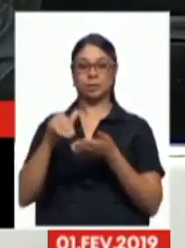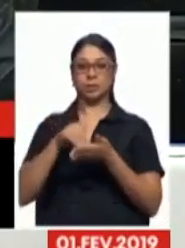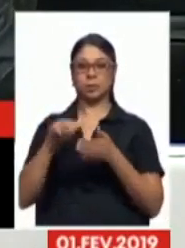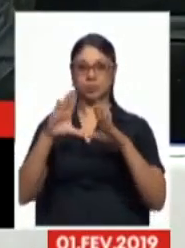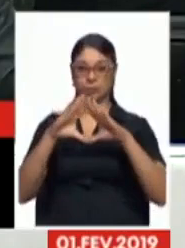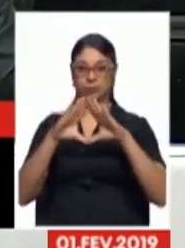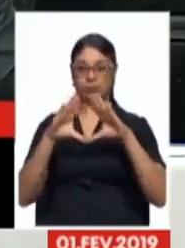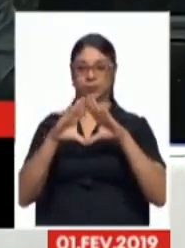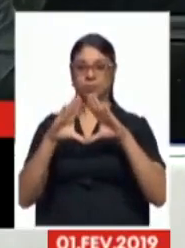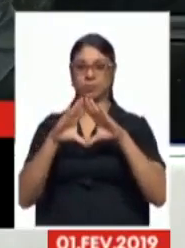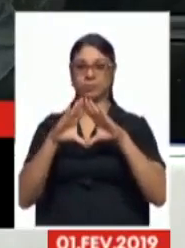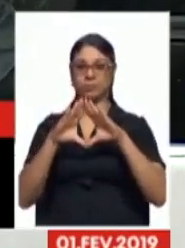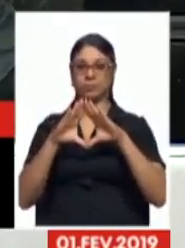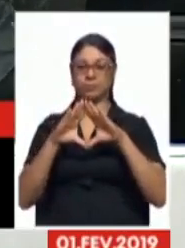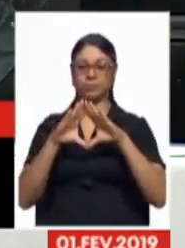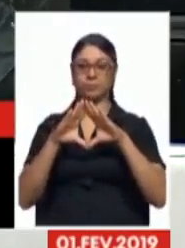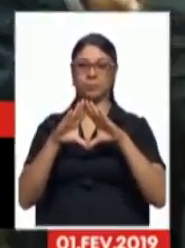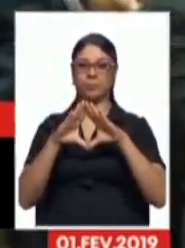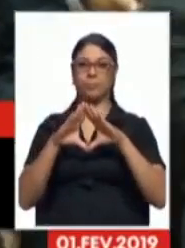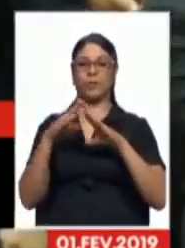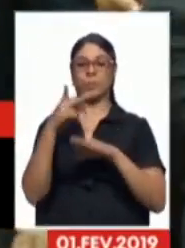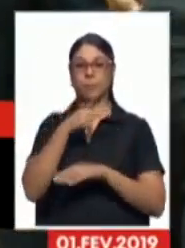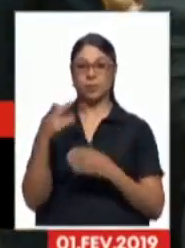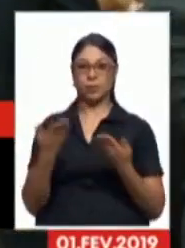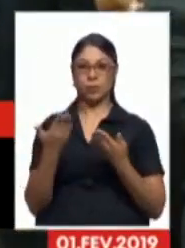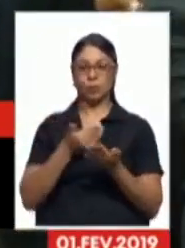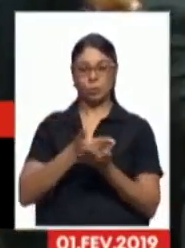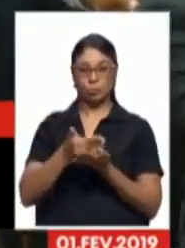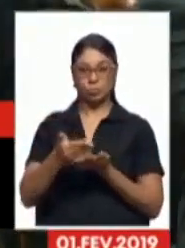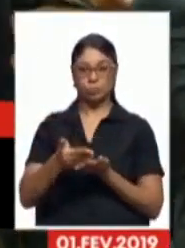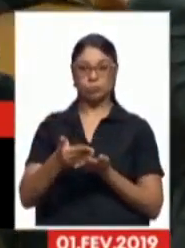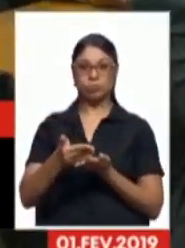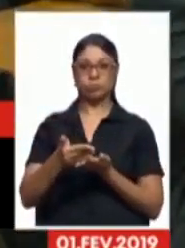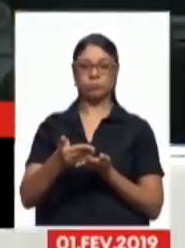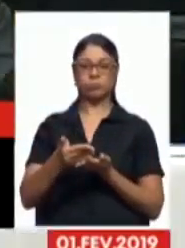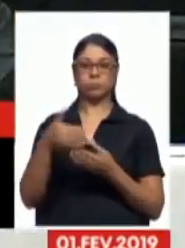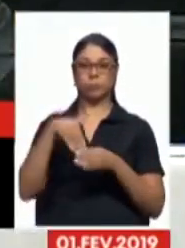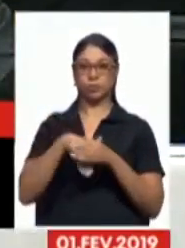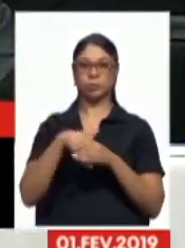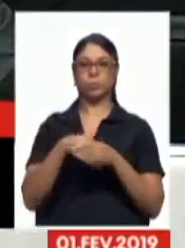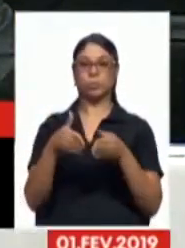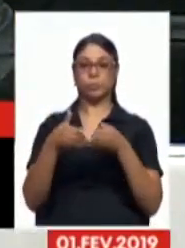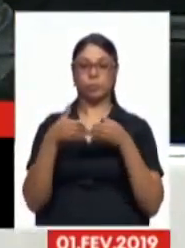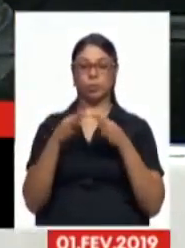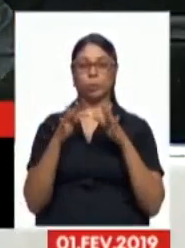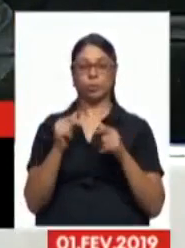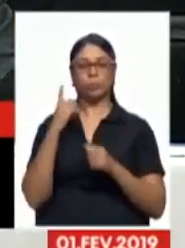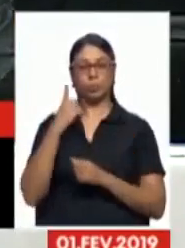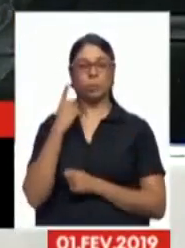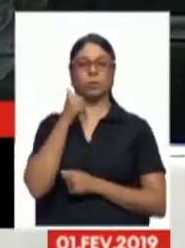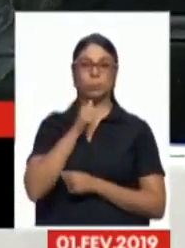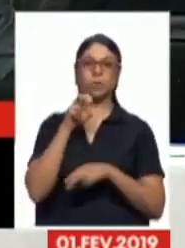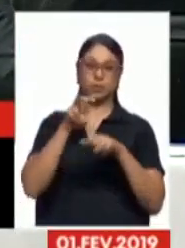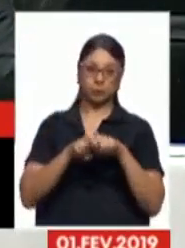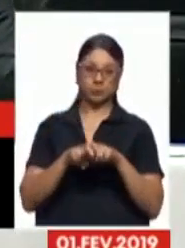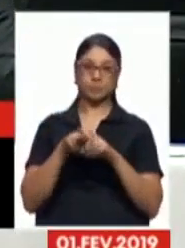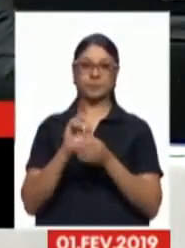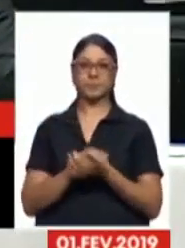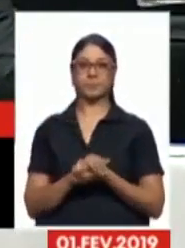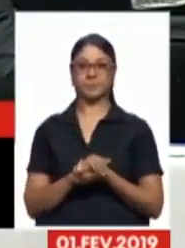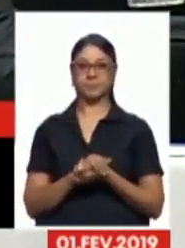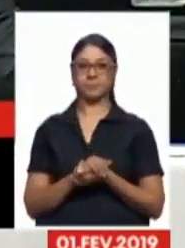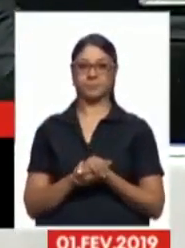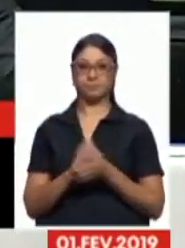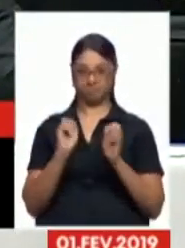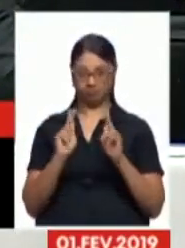Legislativa. A presidência vai dar início ao processo e, para tanto, solicito, senhores deputados, tomem seus lugares.